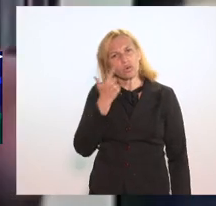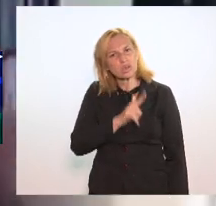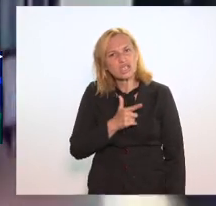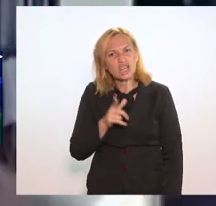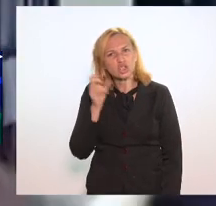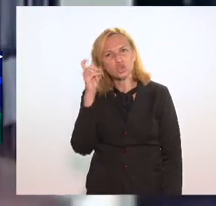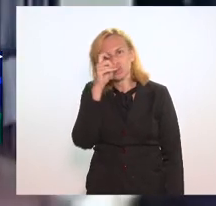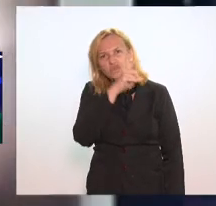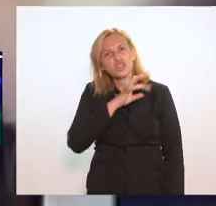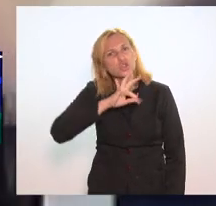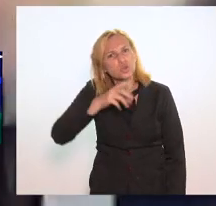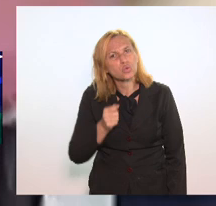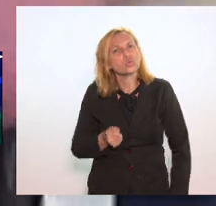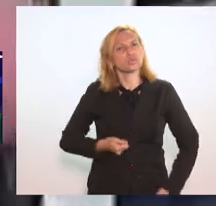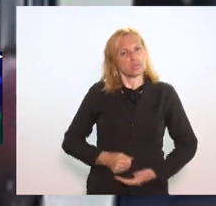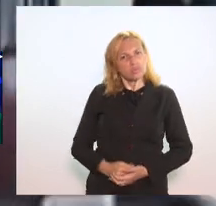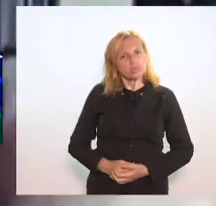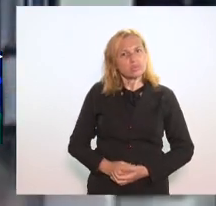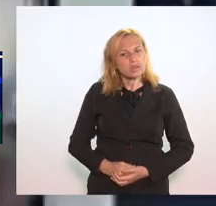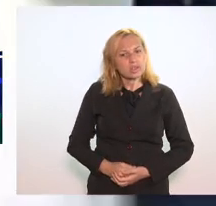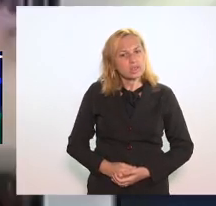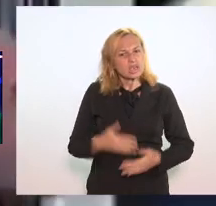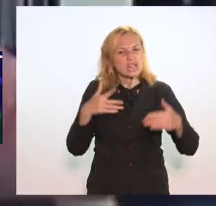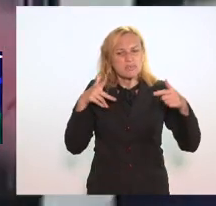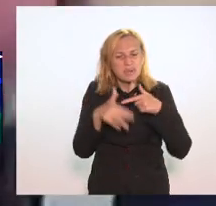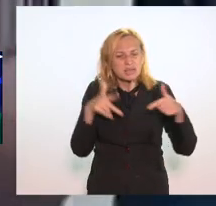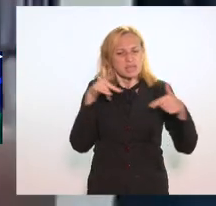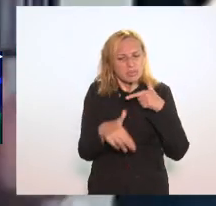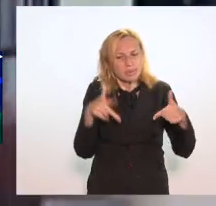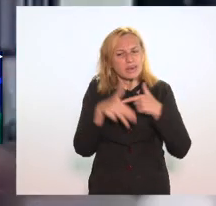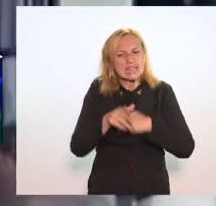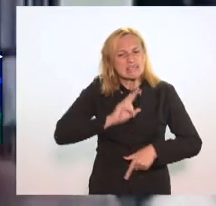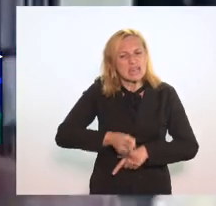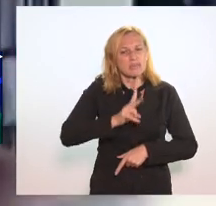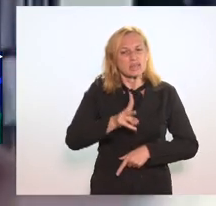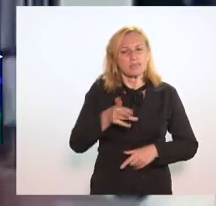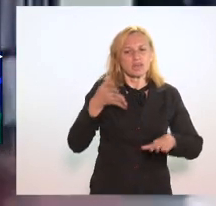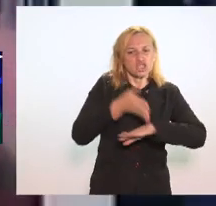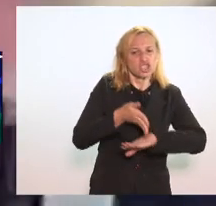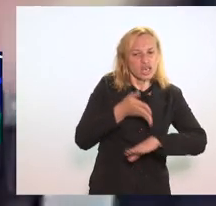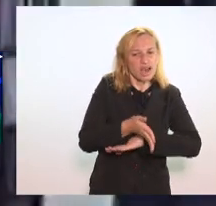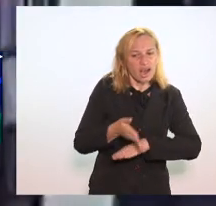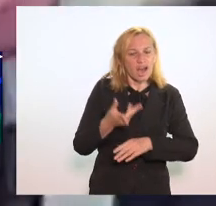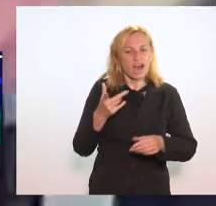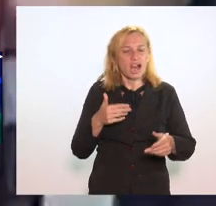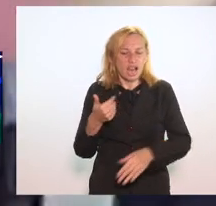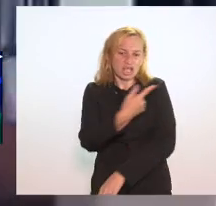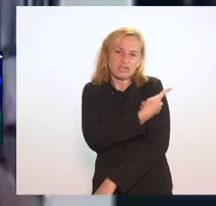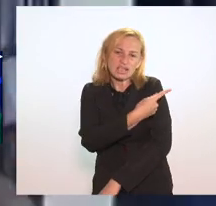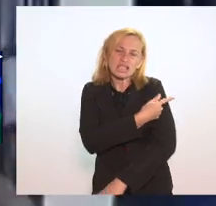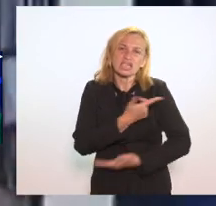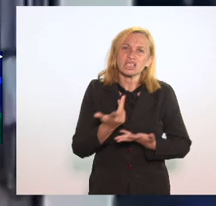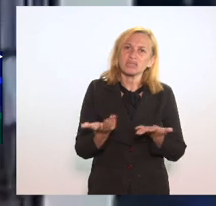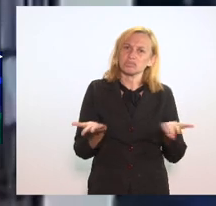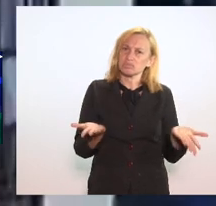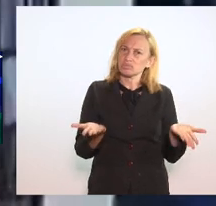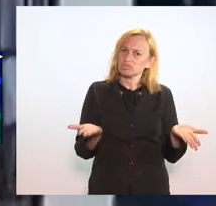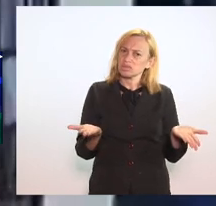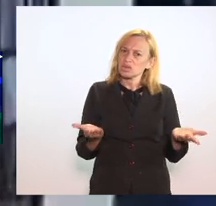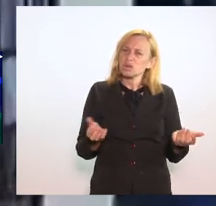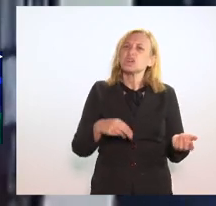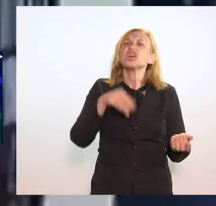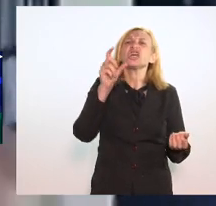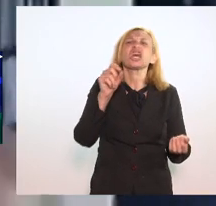dificultoso tudo é impedimento para que essas vacinas chega laboratório ela vai fazer isso